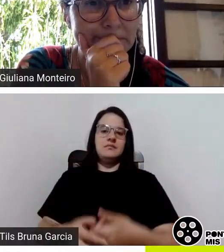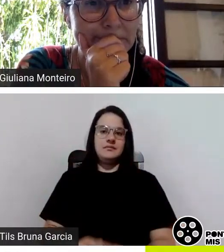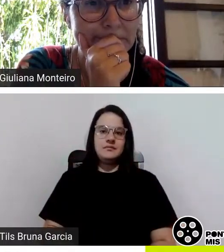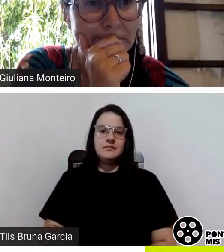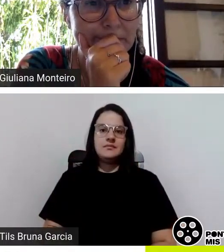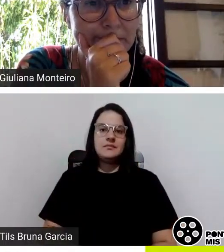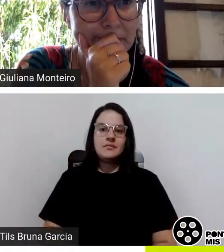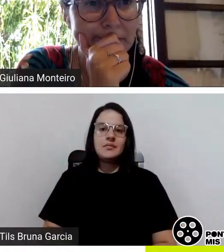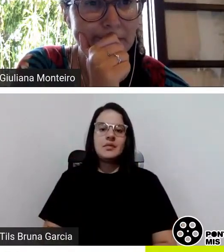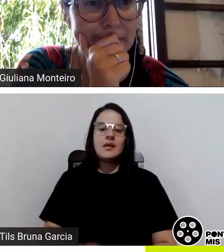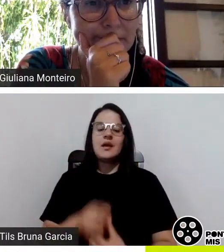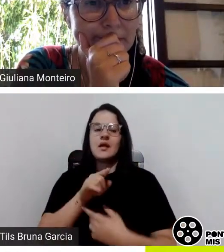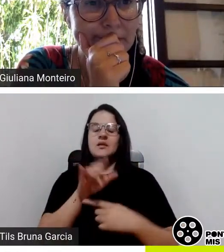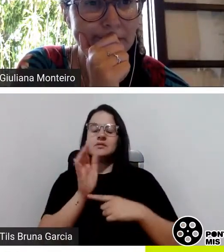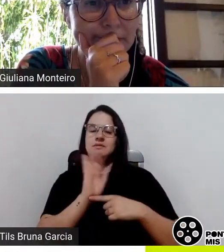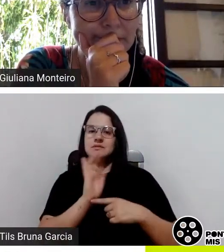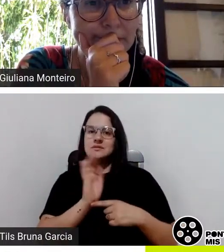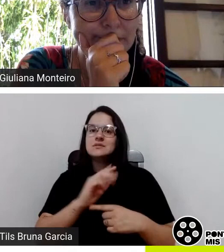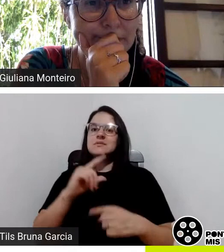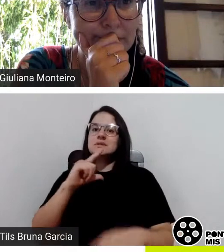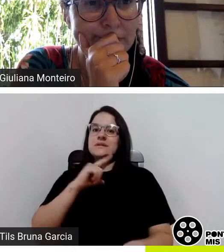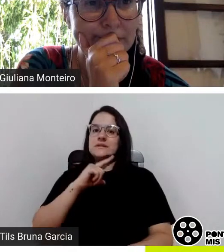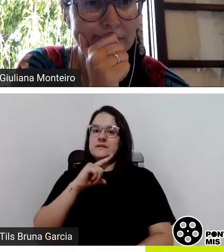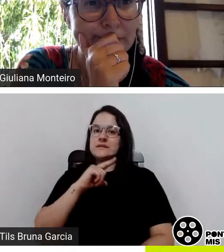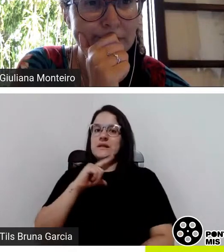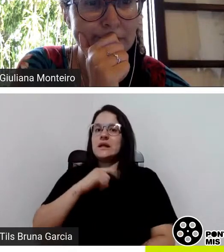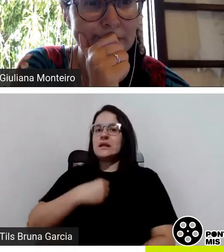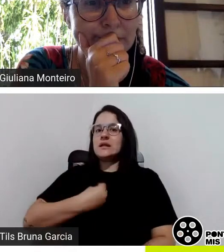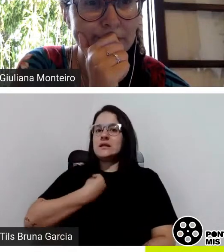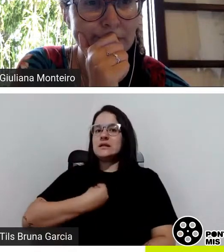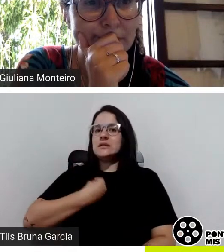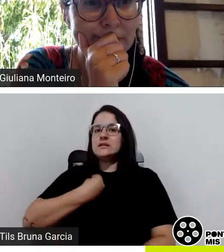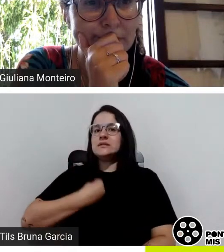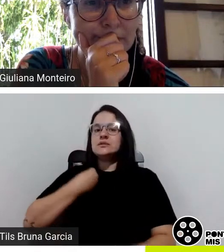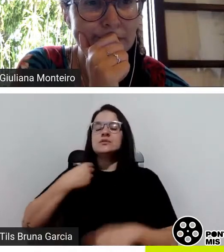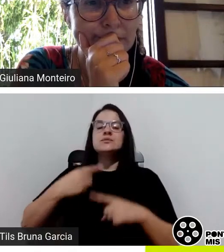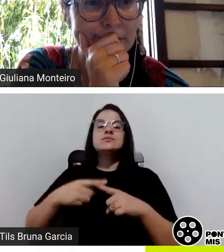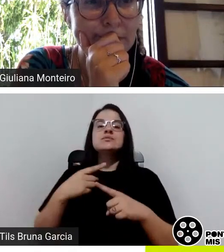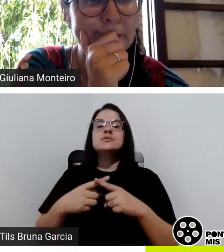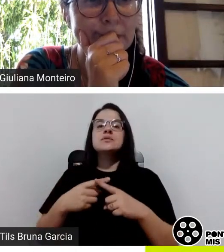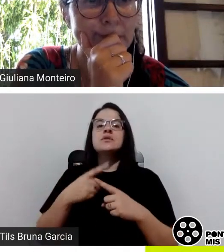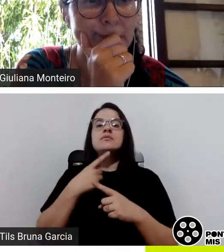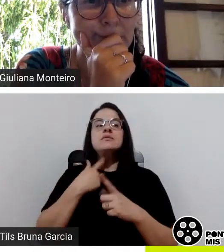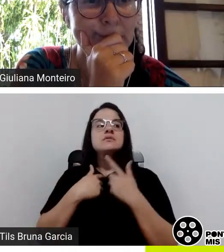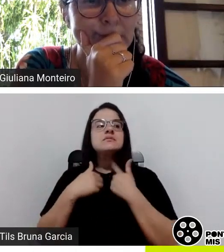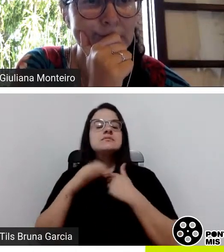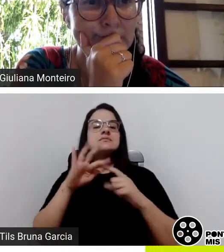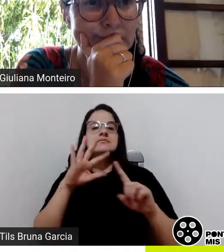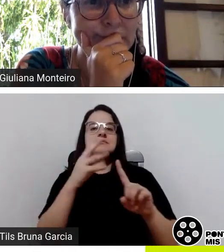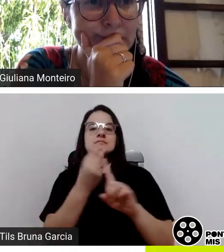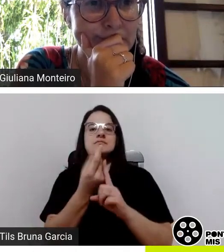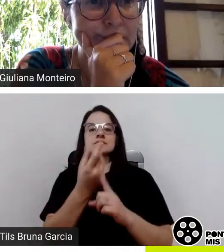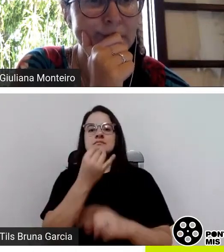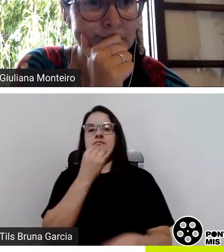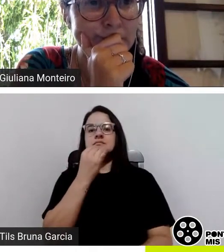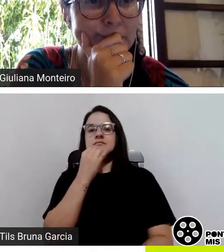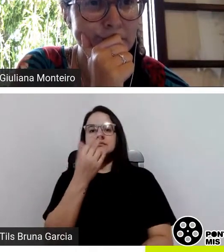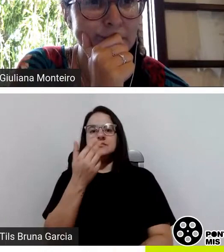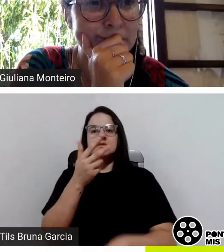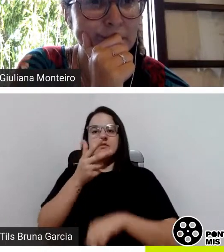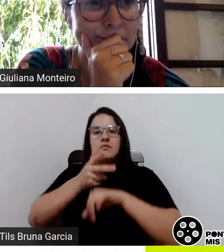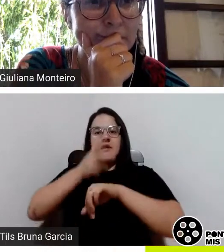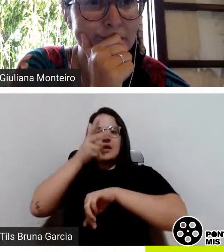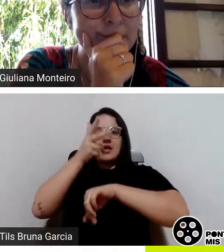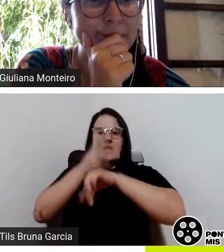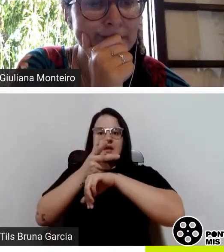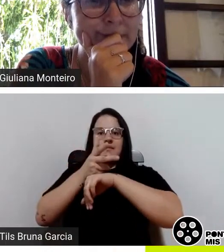O cinema novo só existiu, e o realismo italiano só existiu por causa da invenção da R2C, uma câmera 35mm portátil, porque não dá para